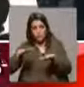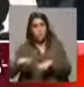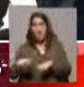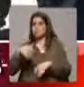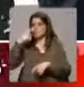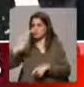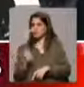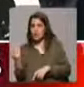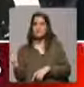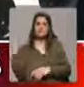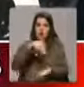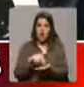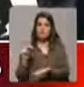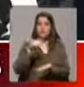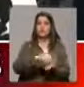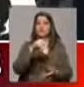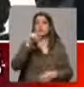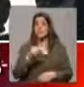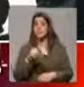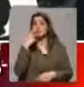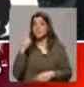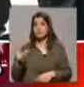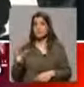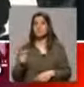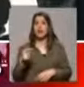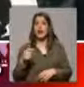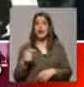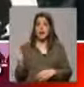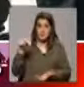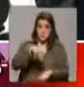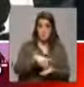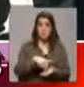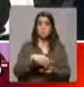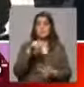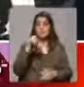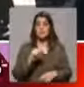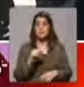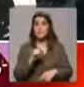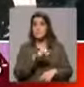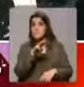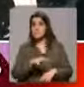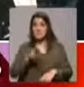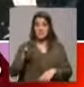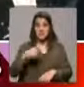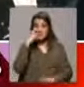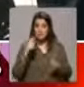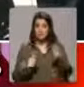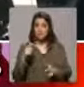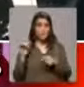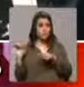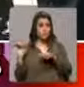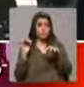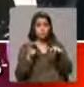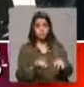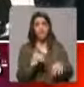dos representantes que estiveram na primeira linha, entre estes milhares de manifestantes tiveram muitos,